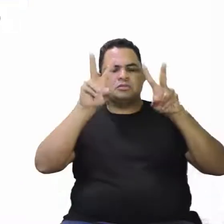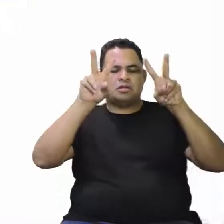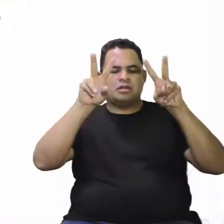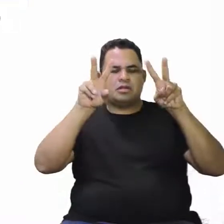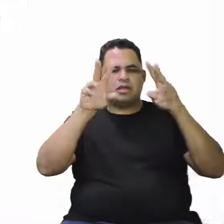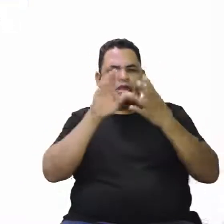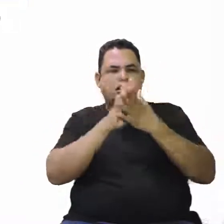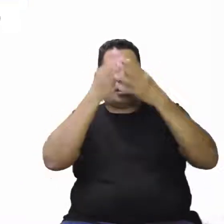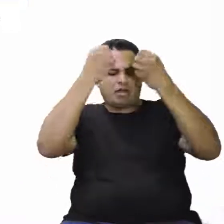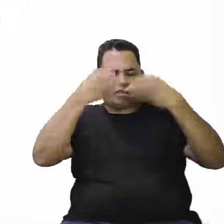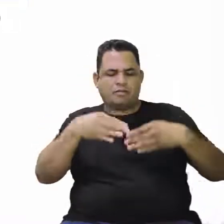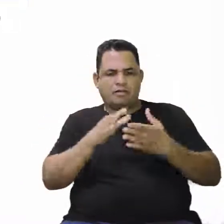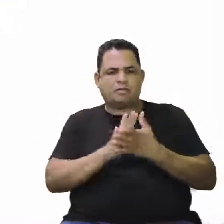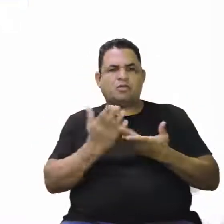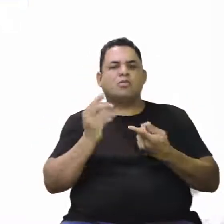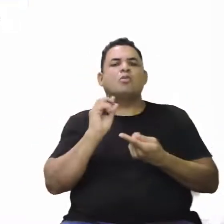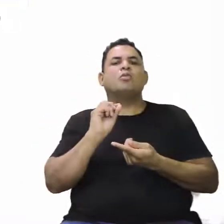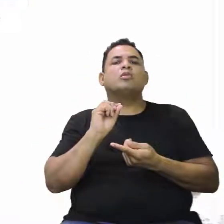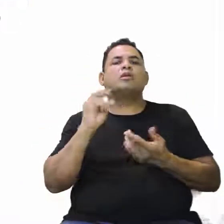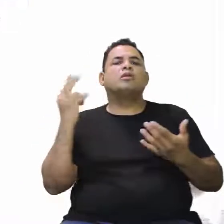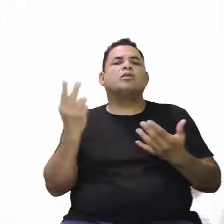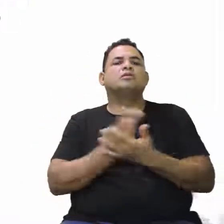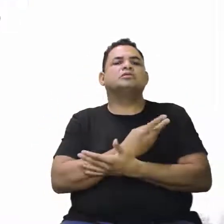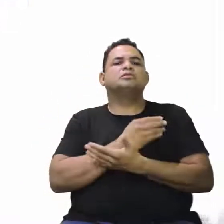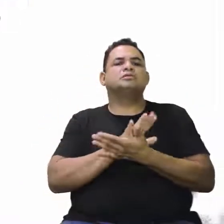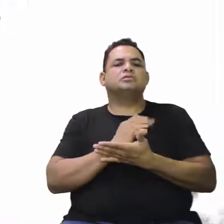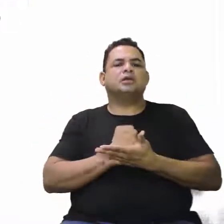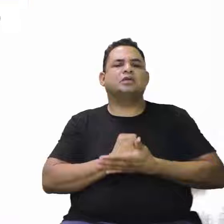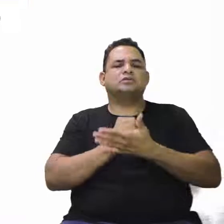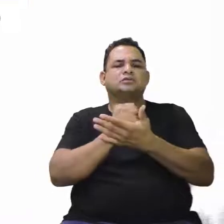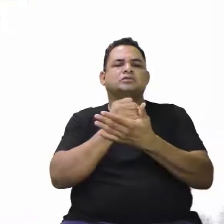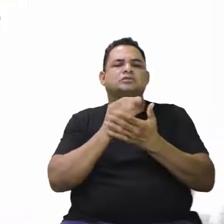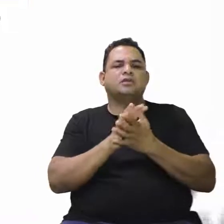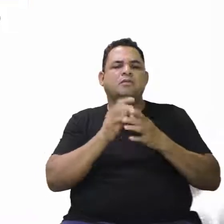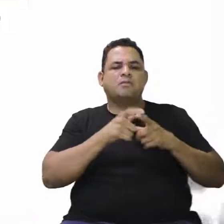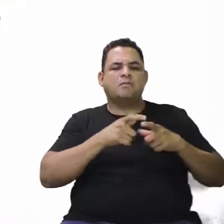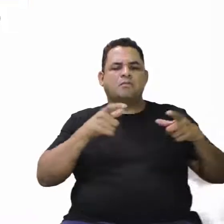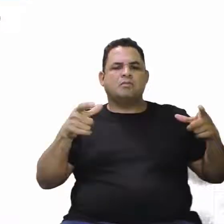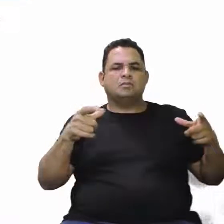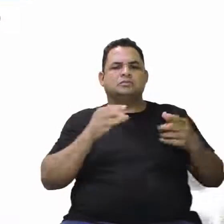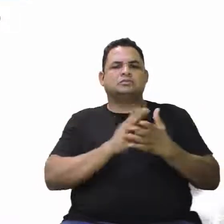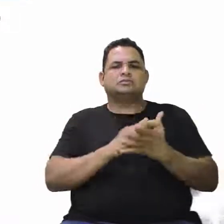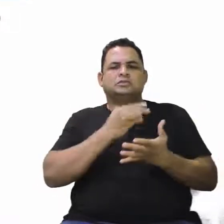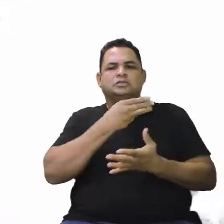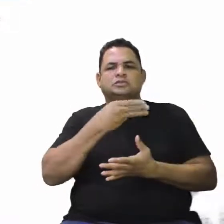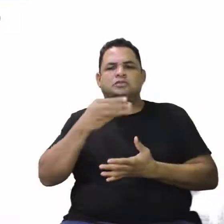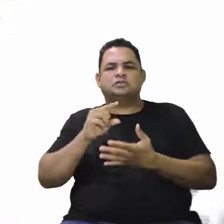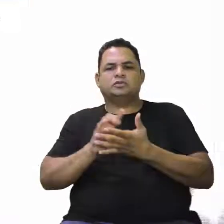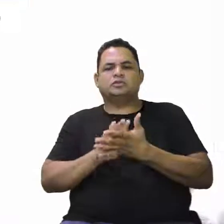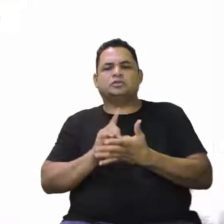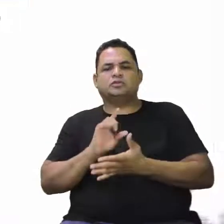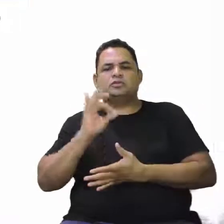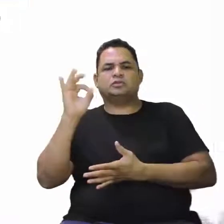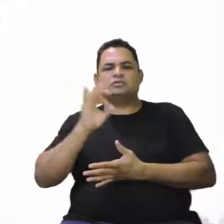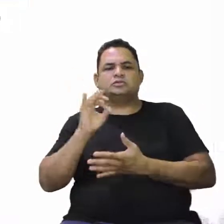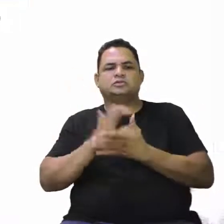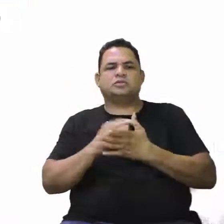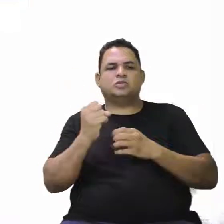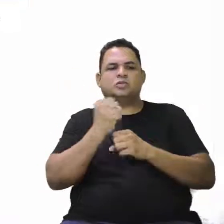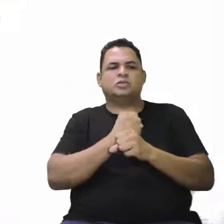que contribuiu para aumentar a população do estado de Rondônia em 331% aí em